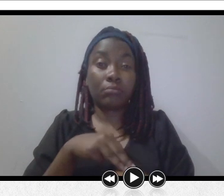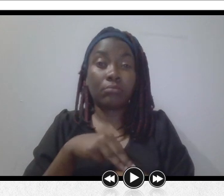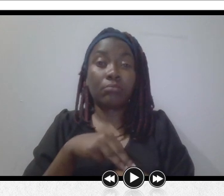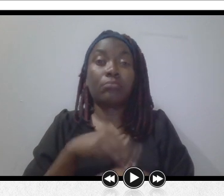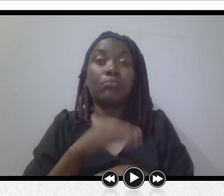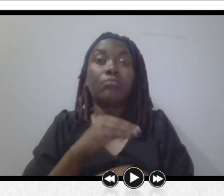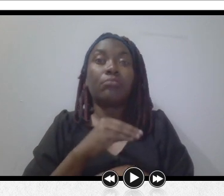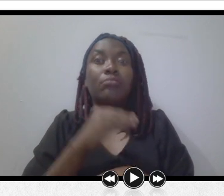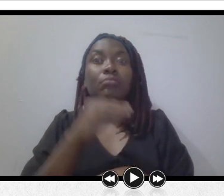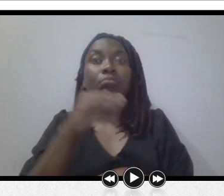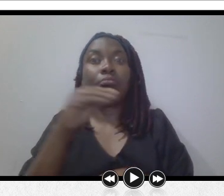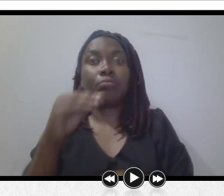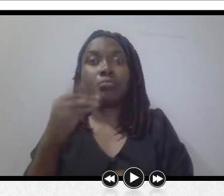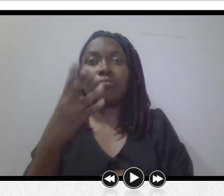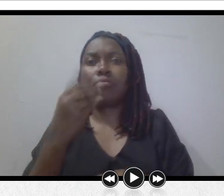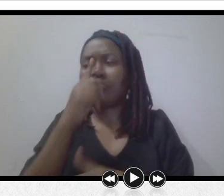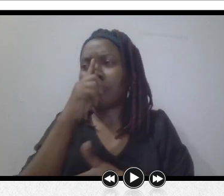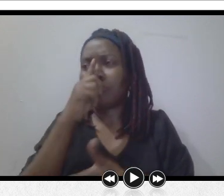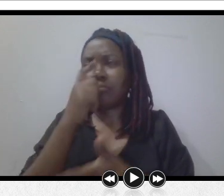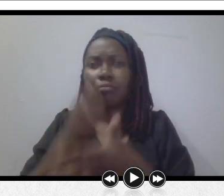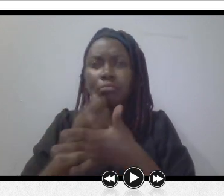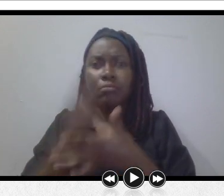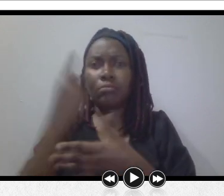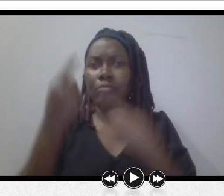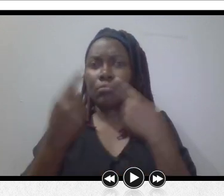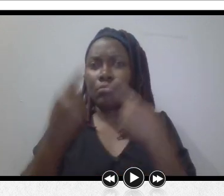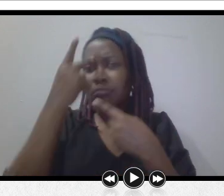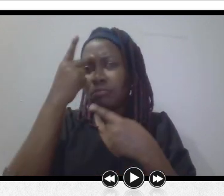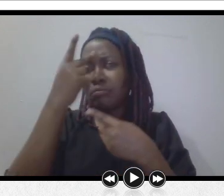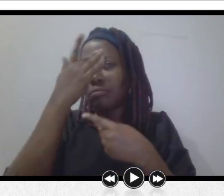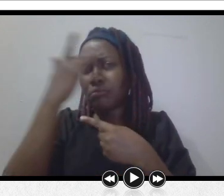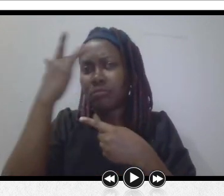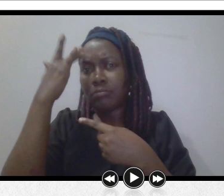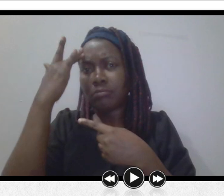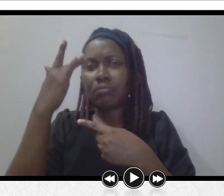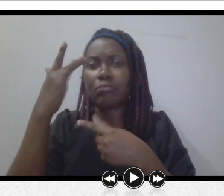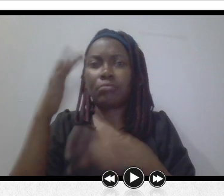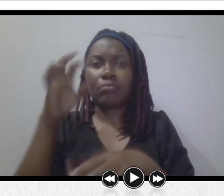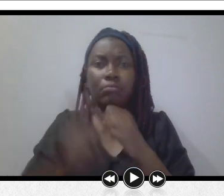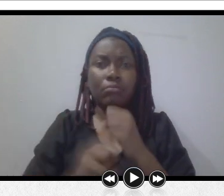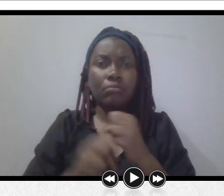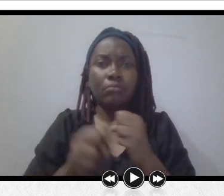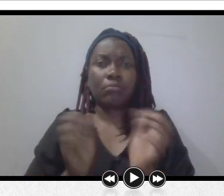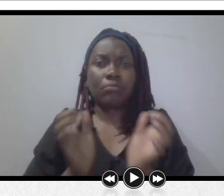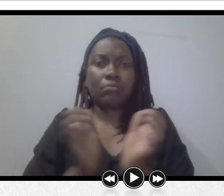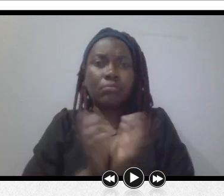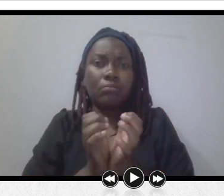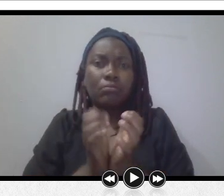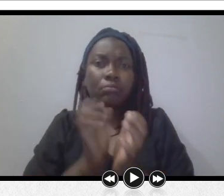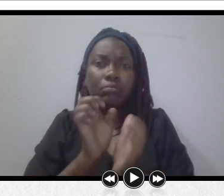passagem ainda de muitas decisões que eram políticas para decisões técnicas formada por corpos técnicos de